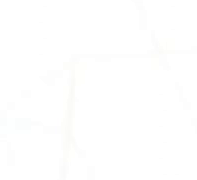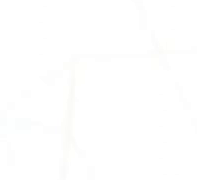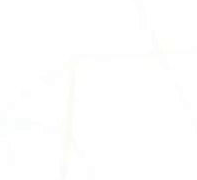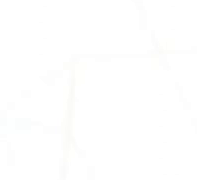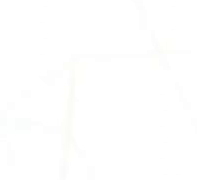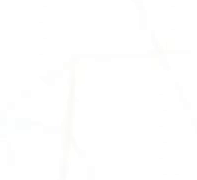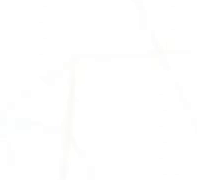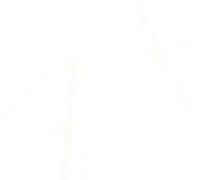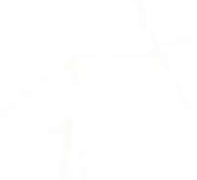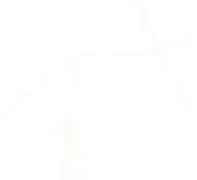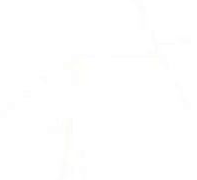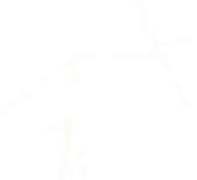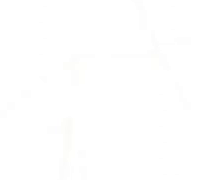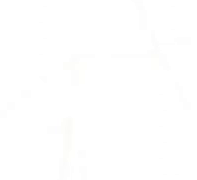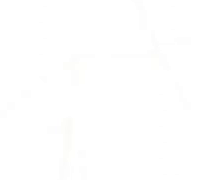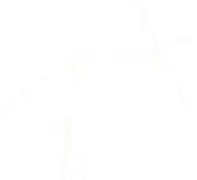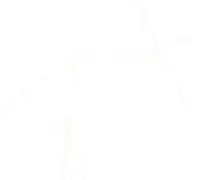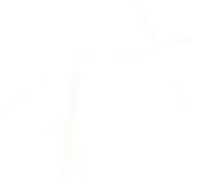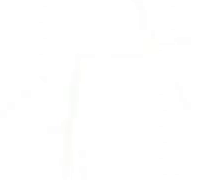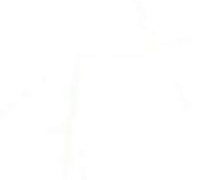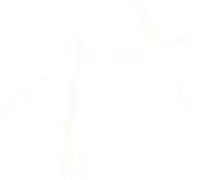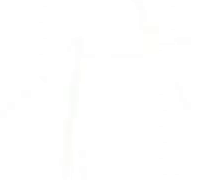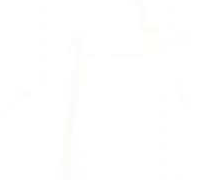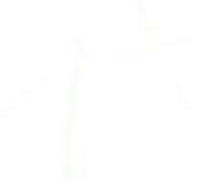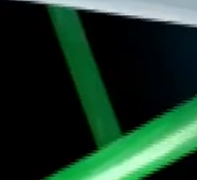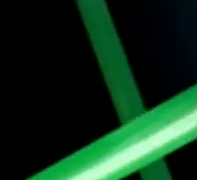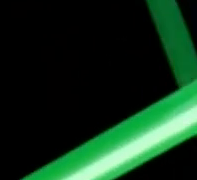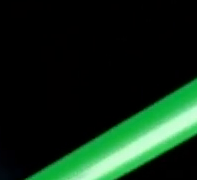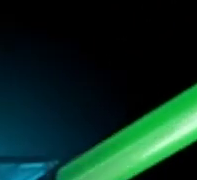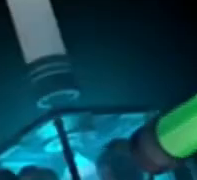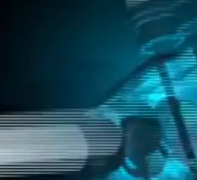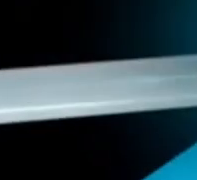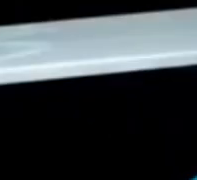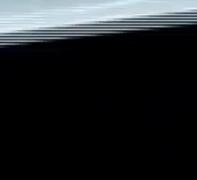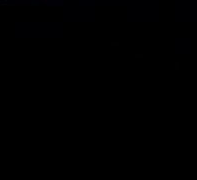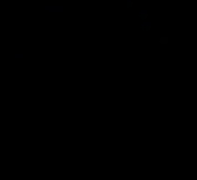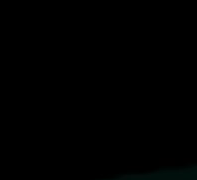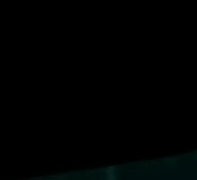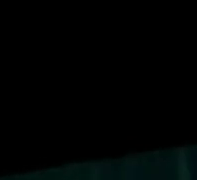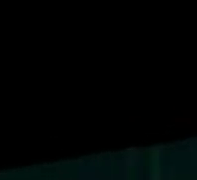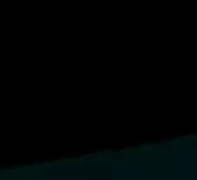Educação à distância, mudando realidades.